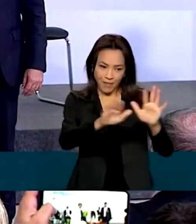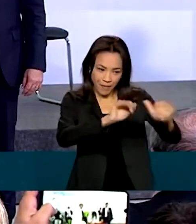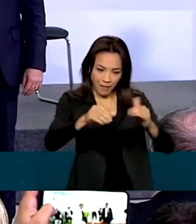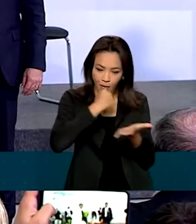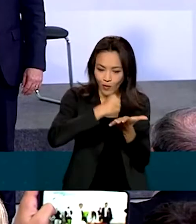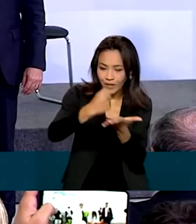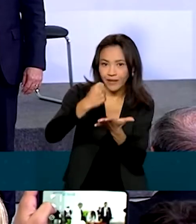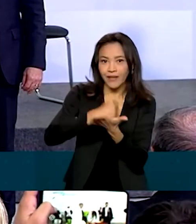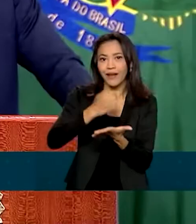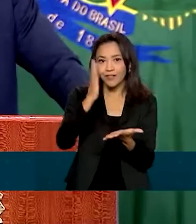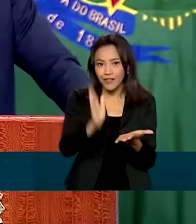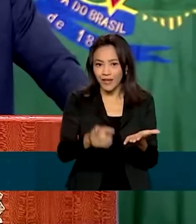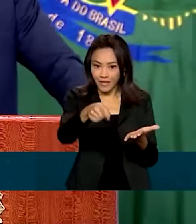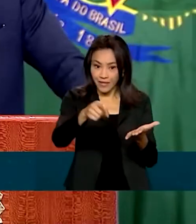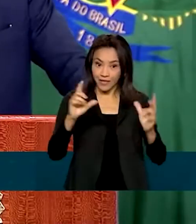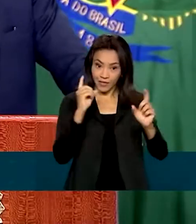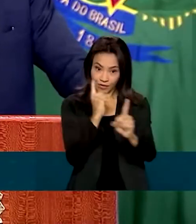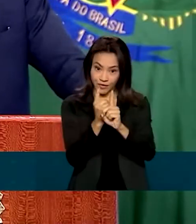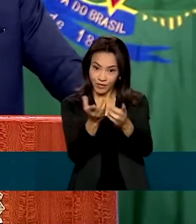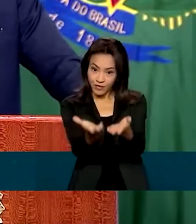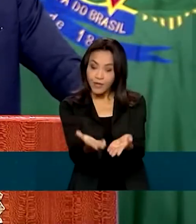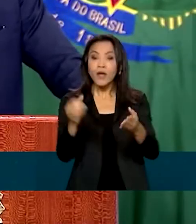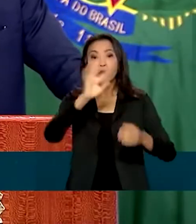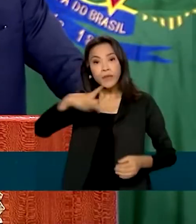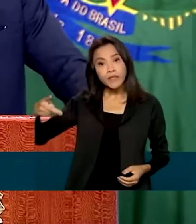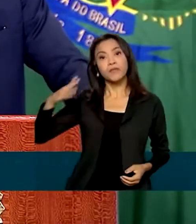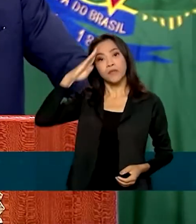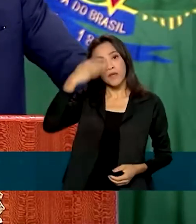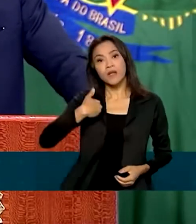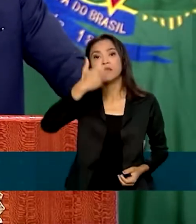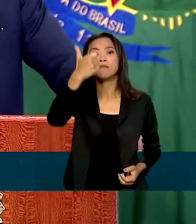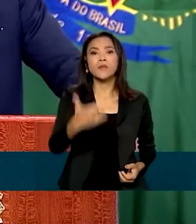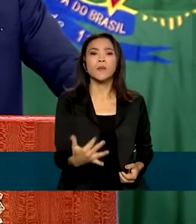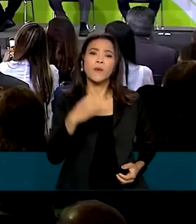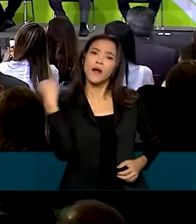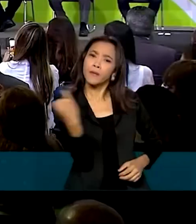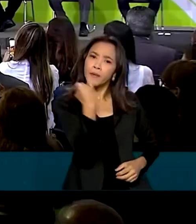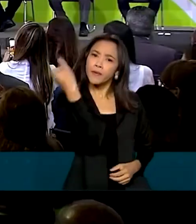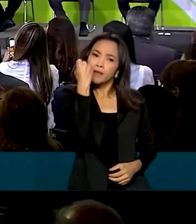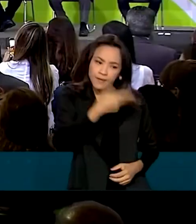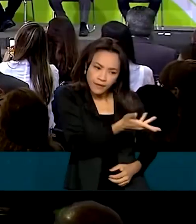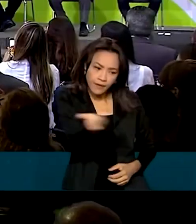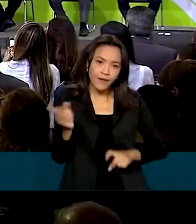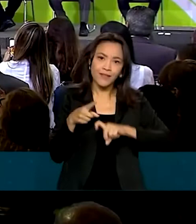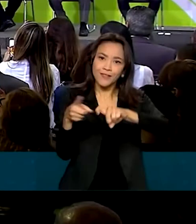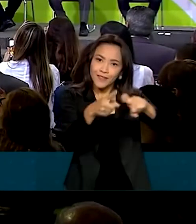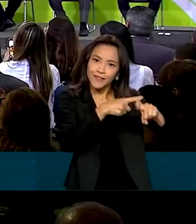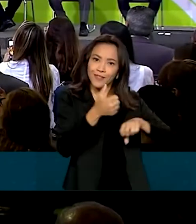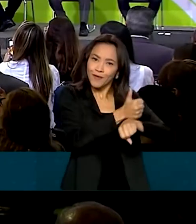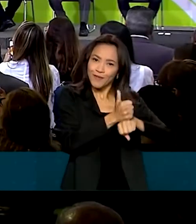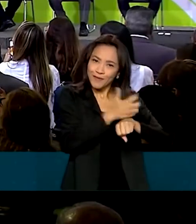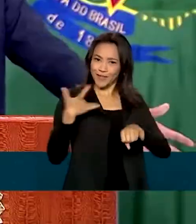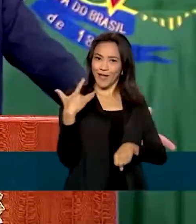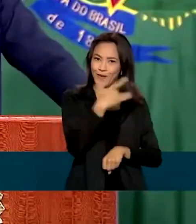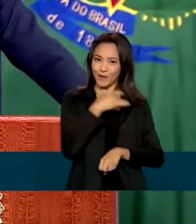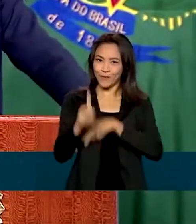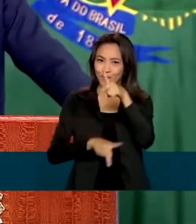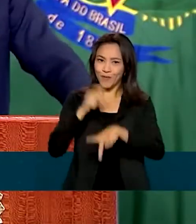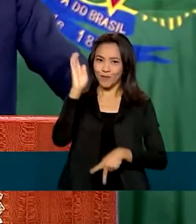final de 4650 e duas posições pelas gestões locais das quais